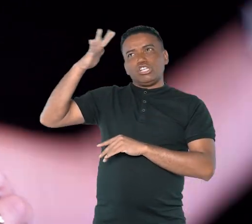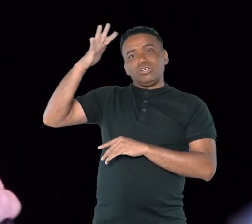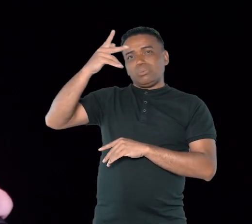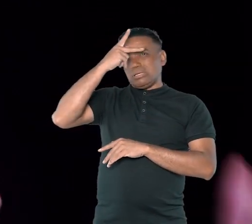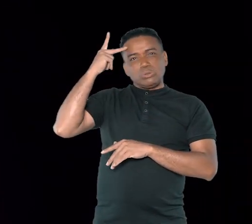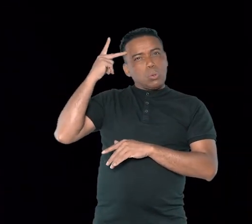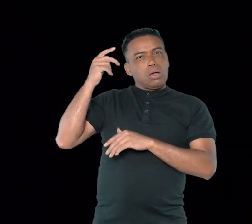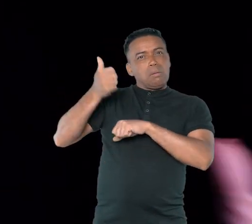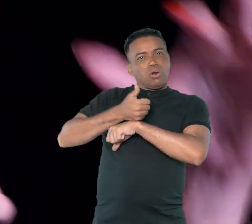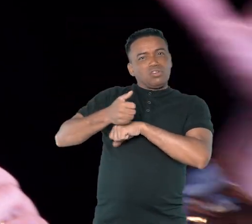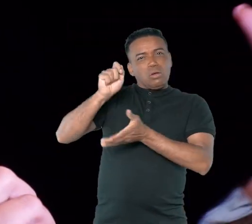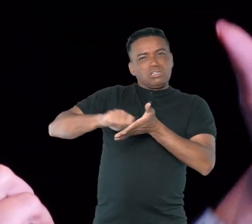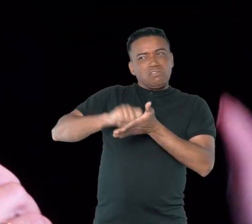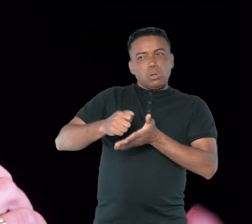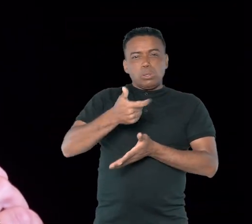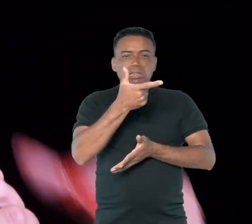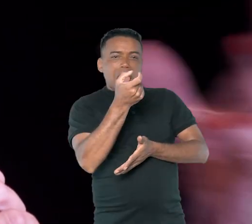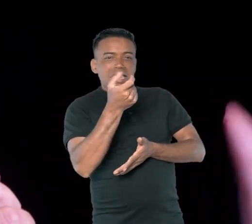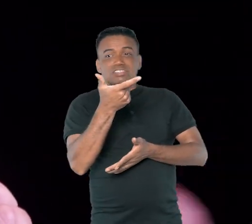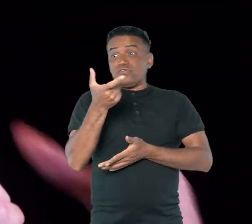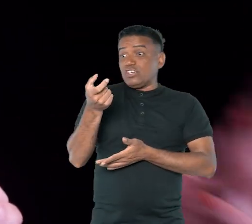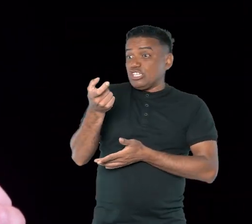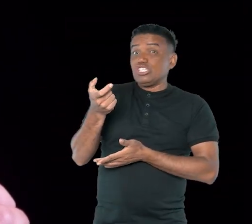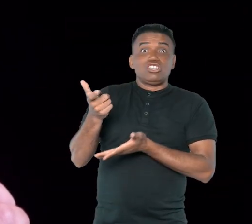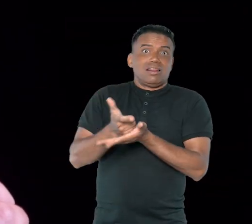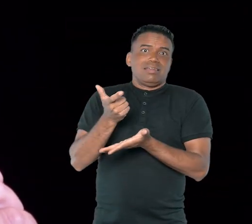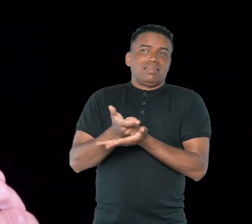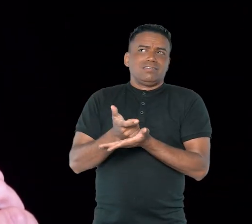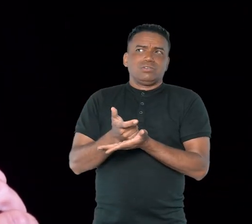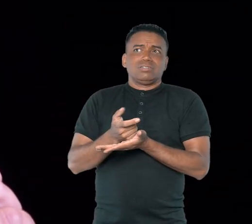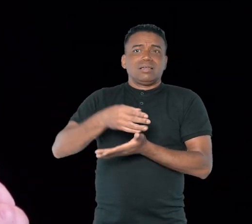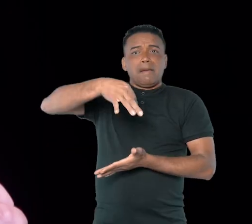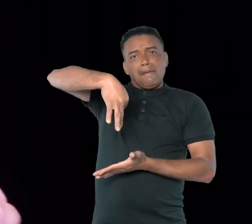20 livros, sei lá, eu acho que é sempre a página em branco, de alguma forma, ela é sempre